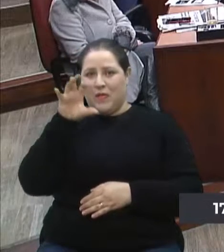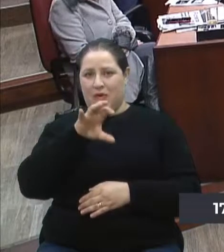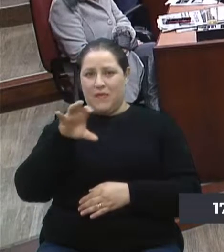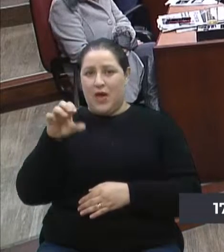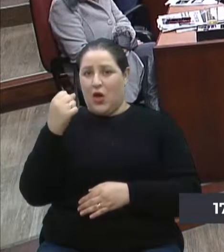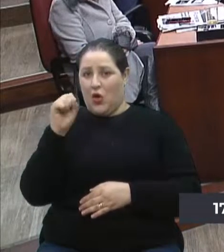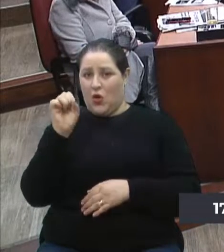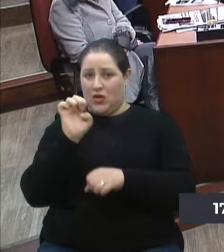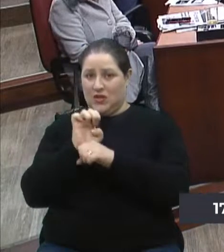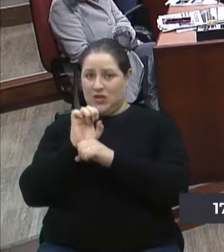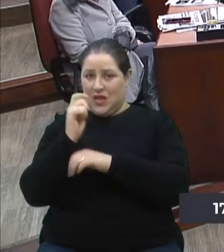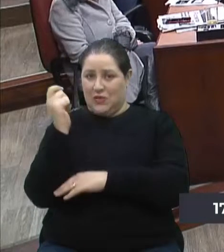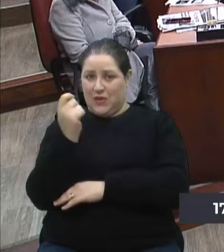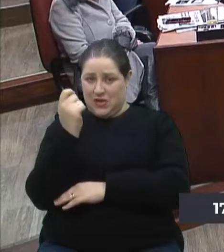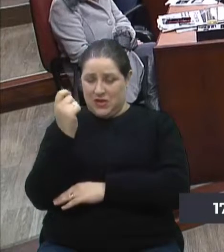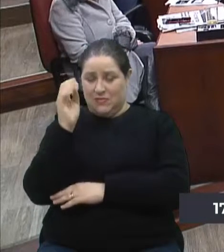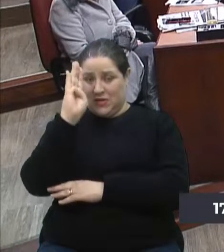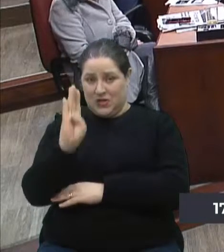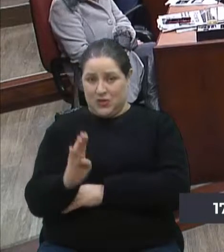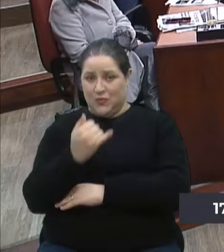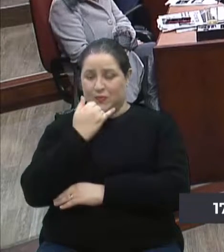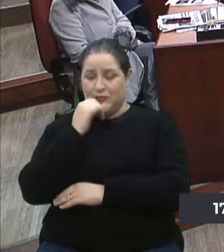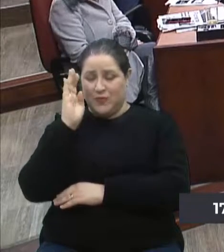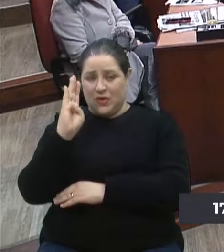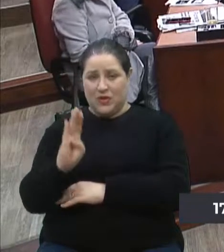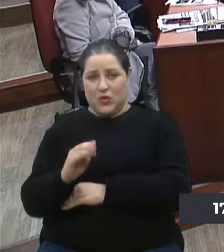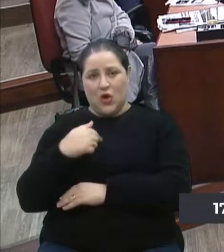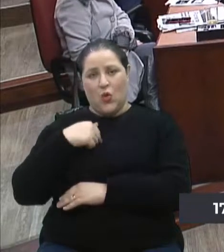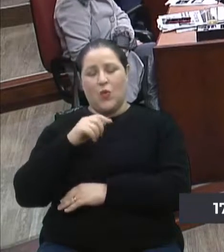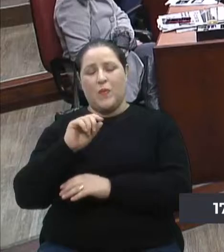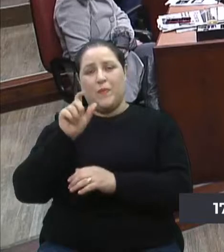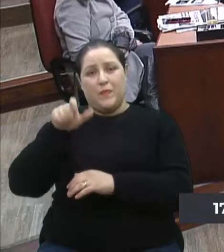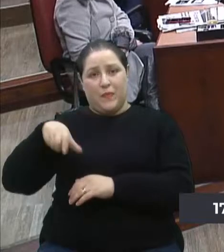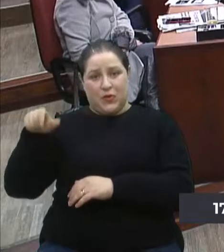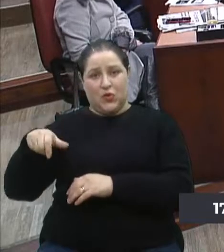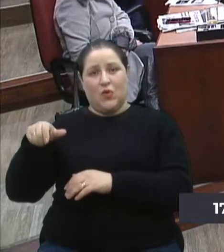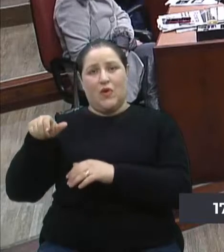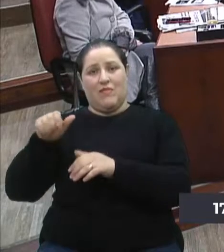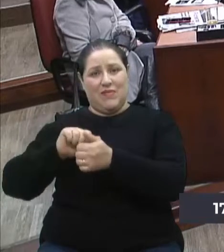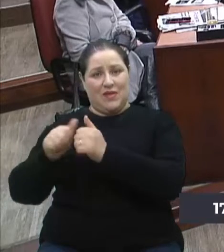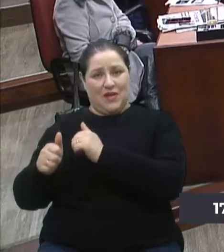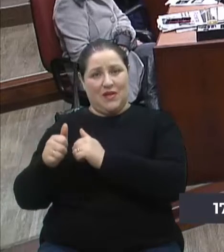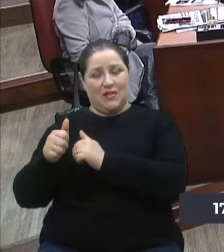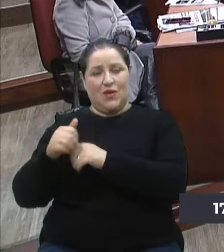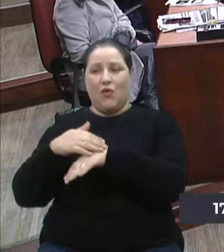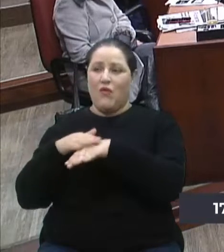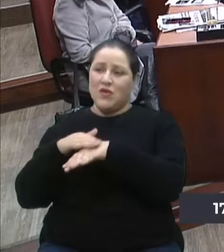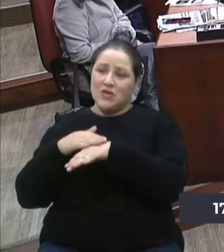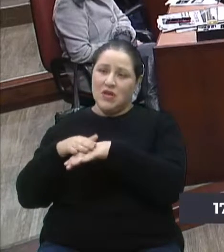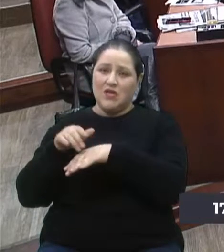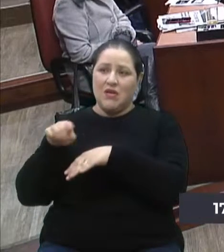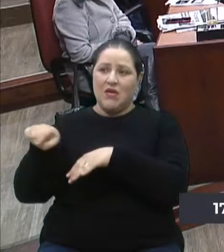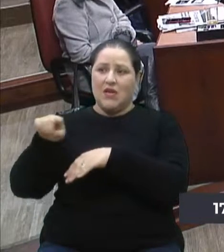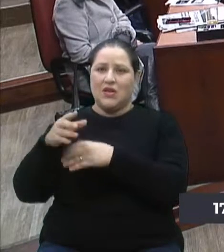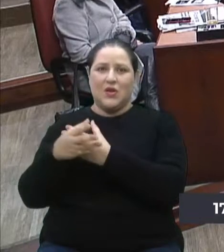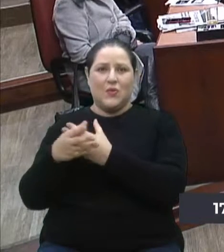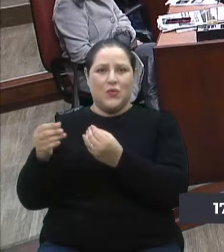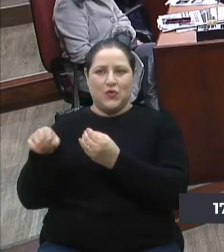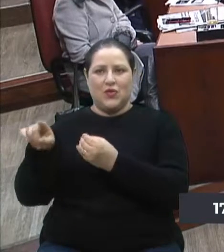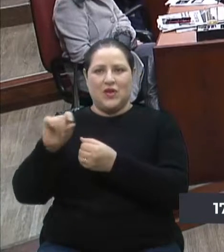Brasil como se o comentou e conversei com alguns atletas lá e muitos deles fazem o que a gente vem falando aqui há muito